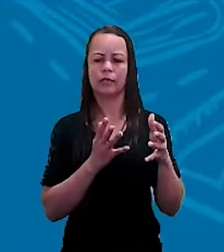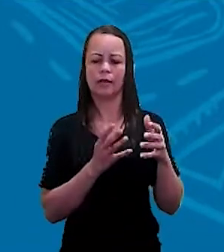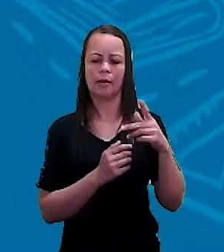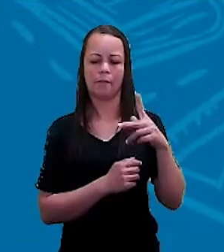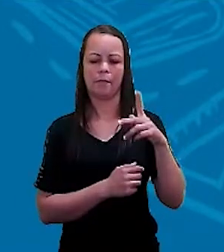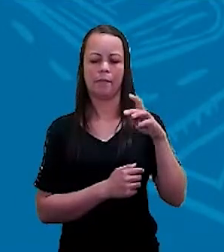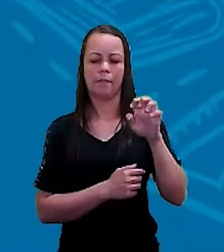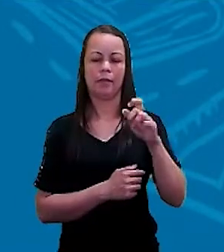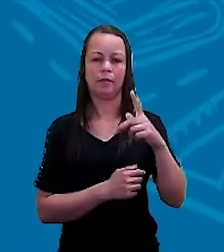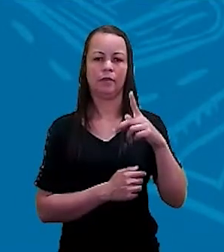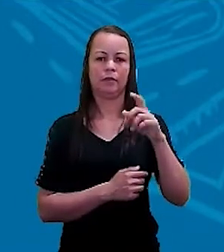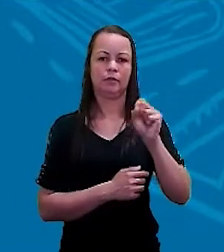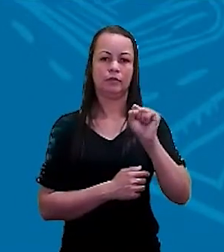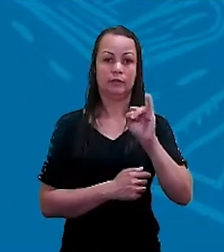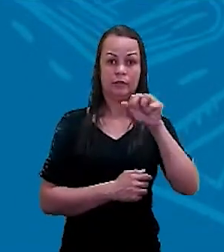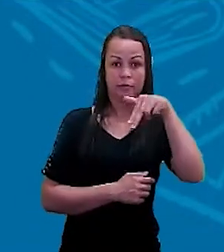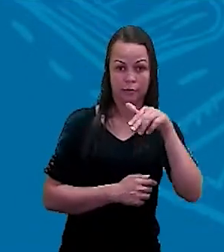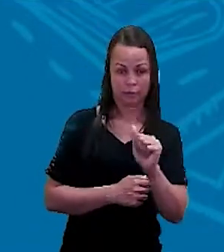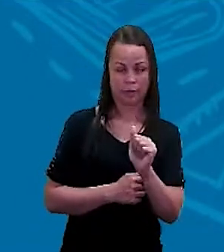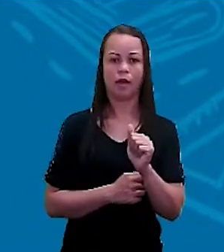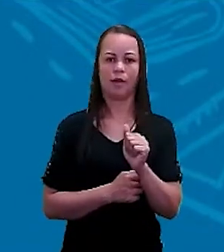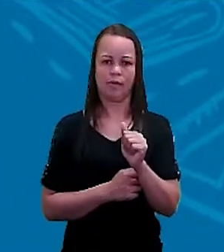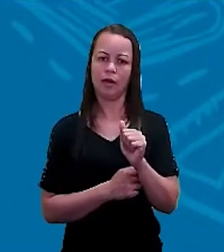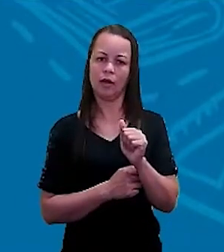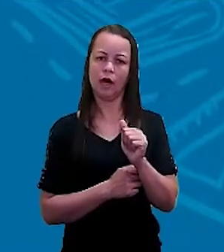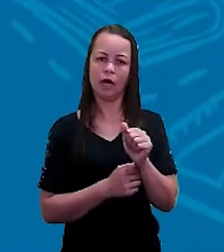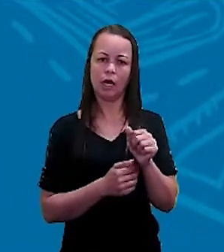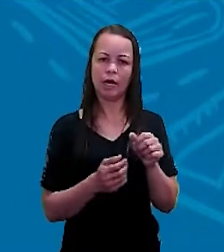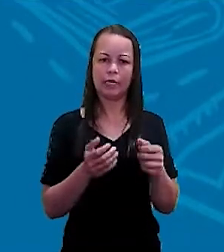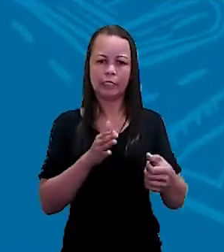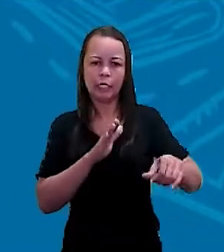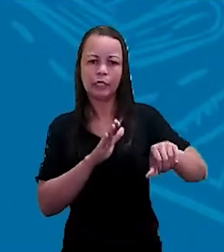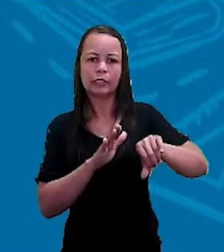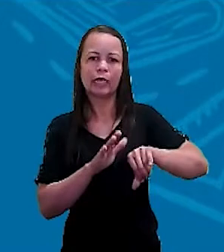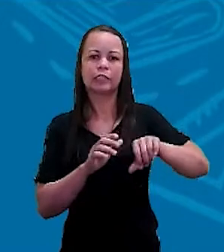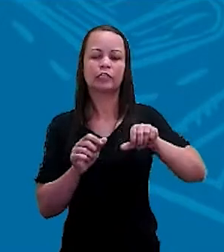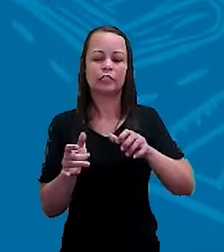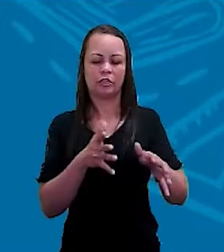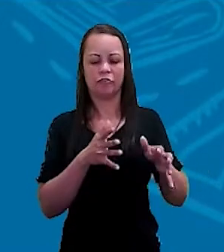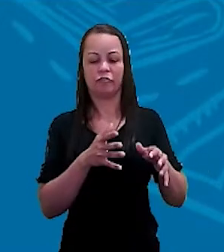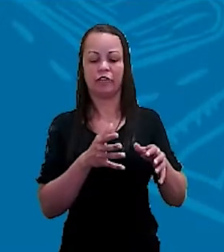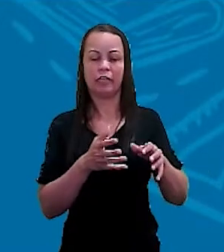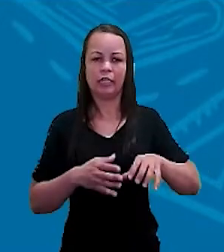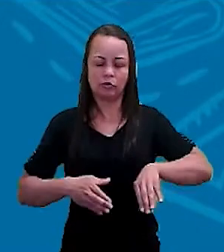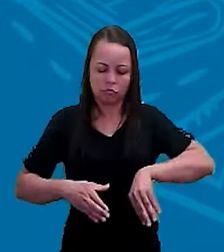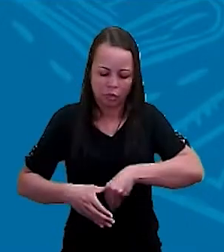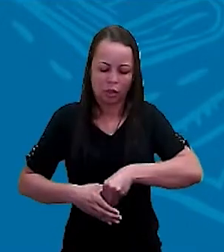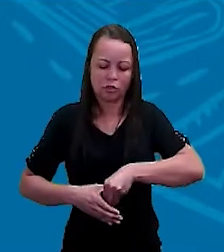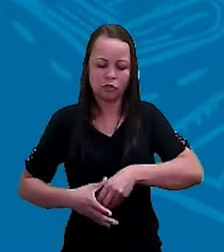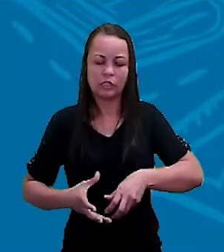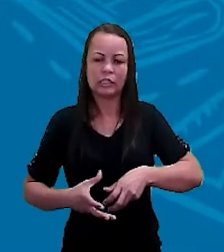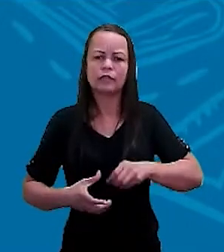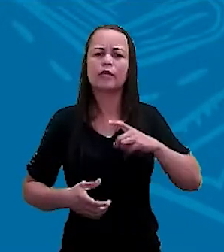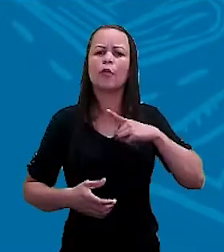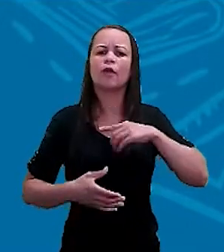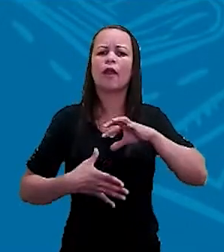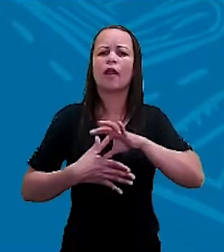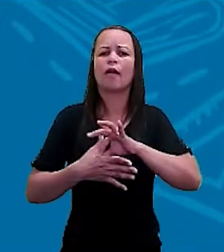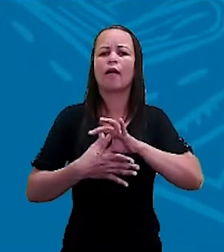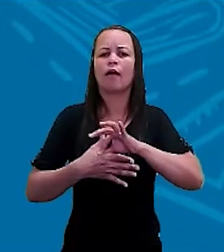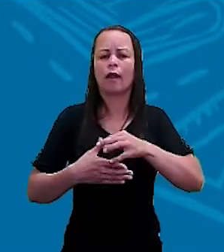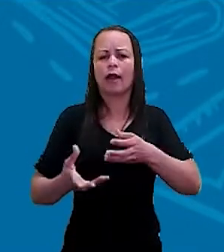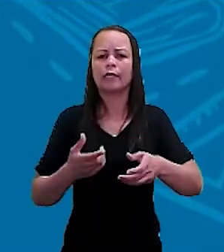forma inativa, porque se ela tivesse ativa, ela iria destruir nosso estômago, porque o nosso estômago é feito de quê, gente? De carne. Carne tem o